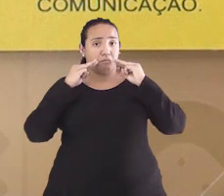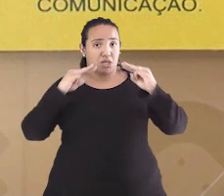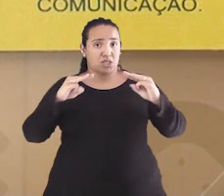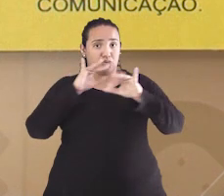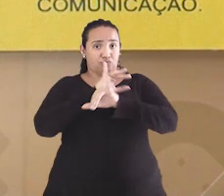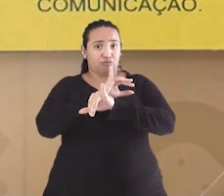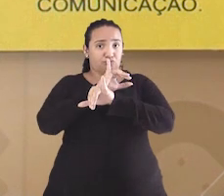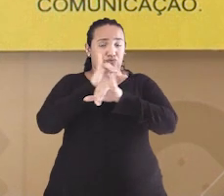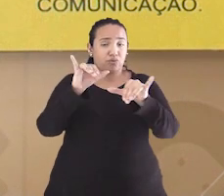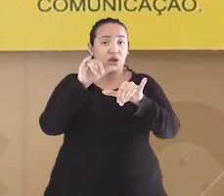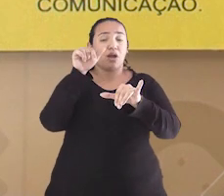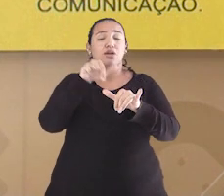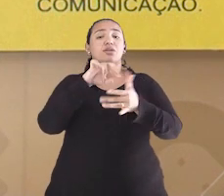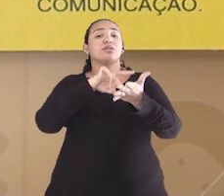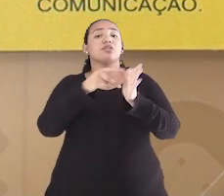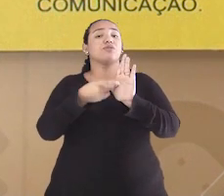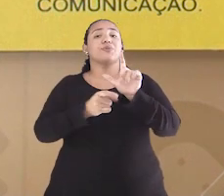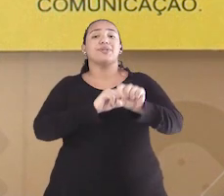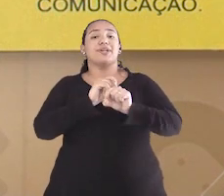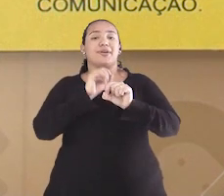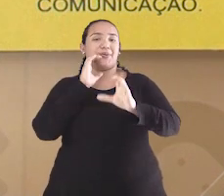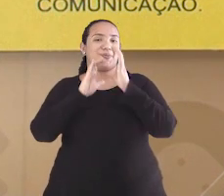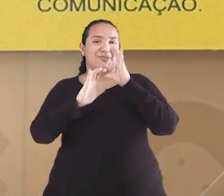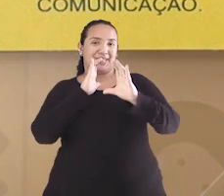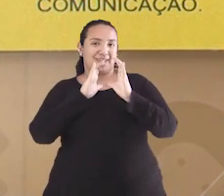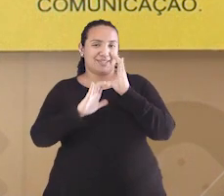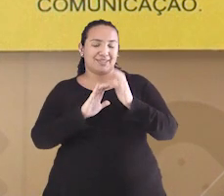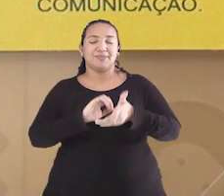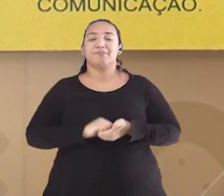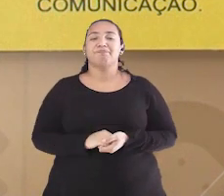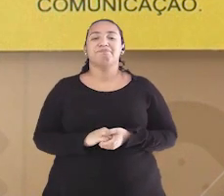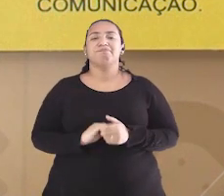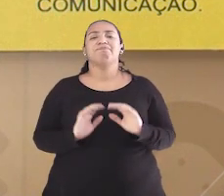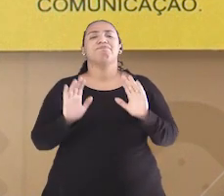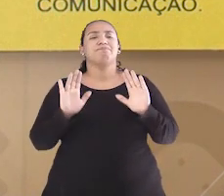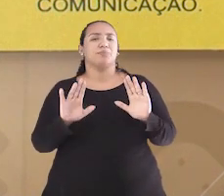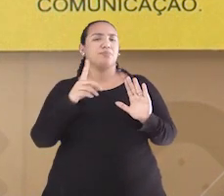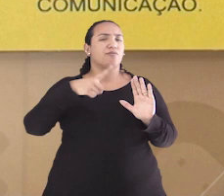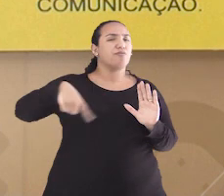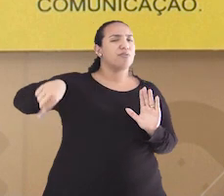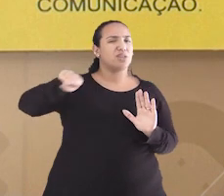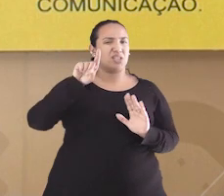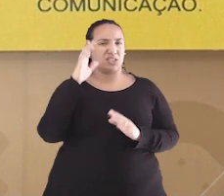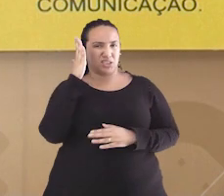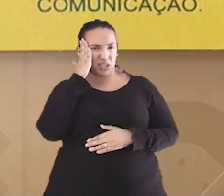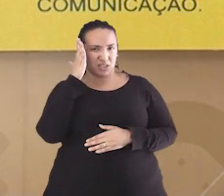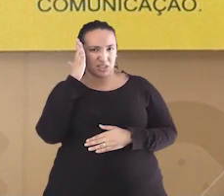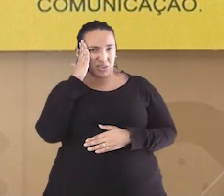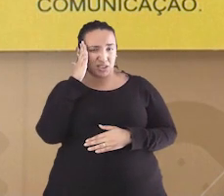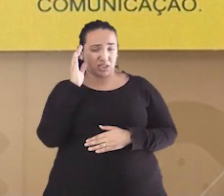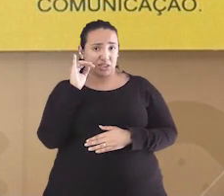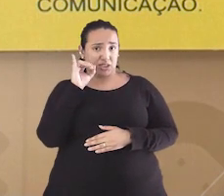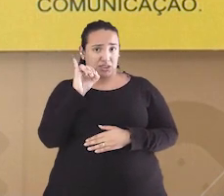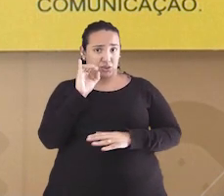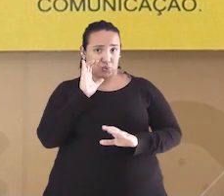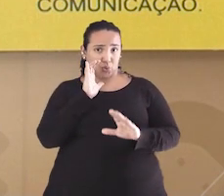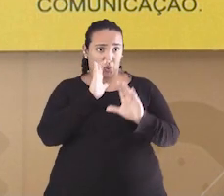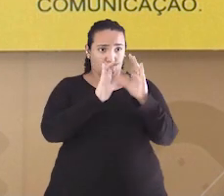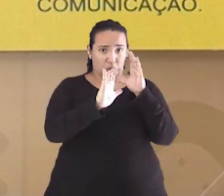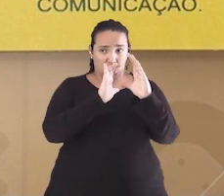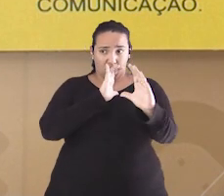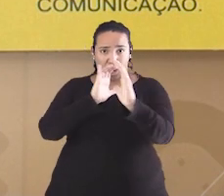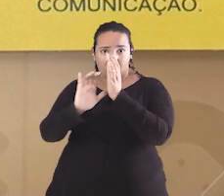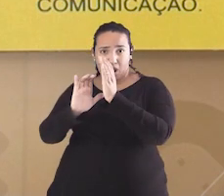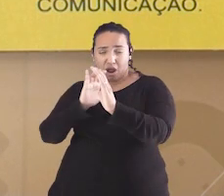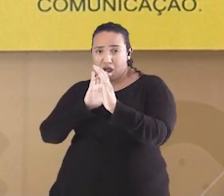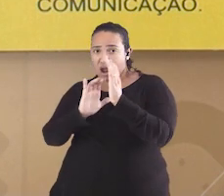uma mensagem, estamos exercendo a comunicação. Mas vocês sabiam que o ato de nos comunicarmos uns